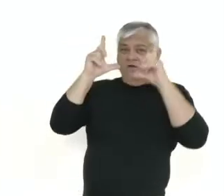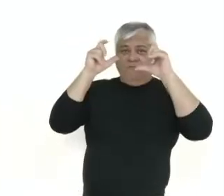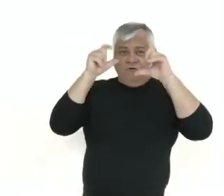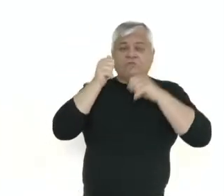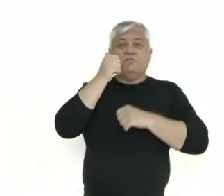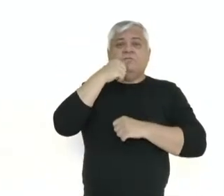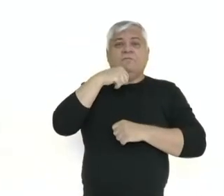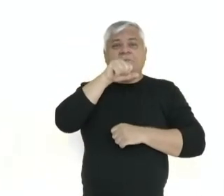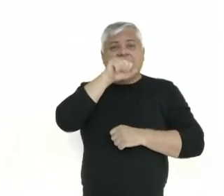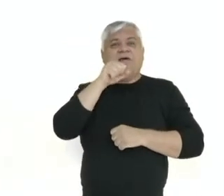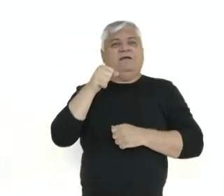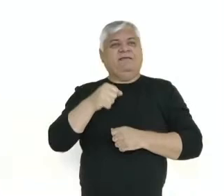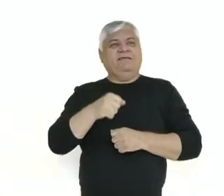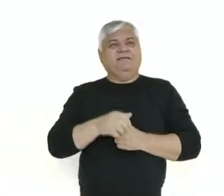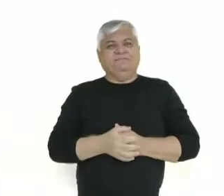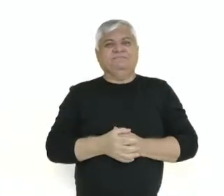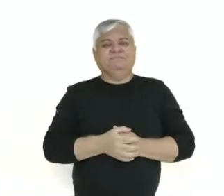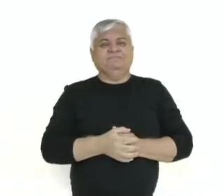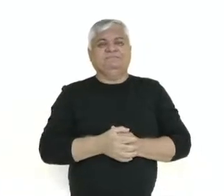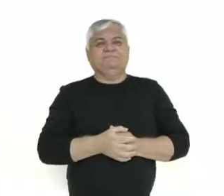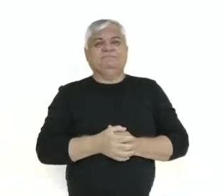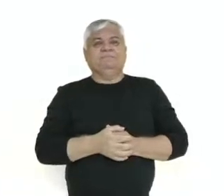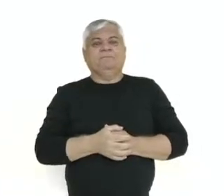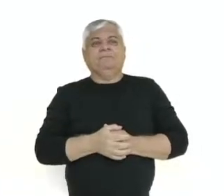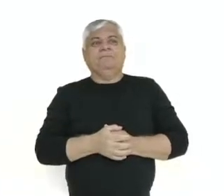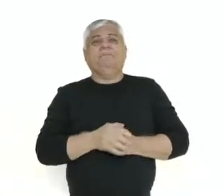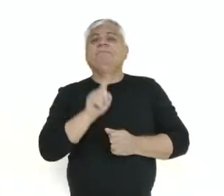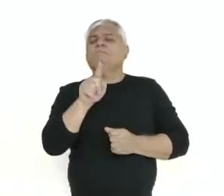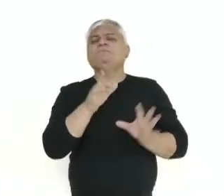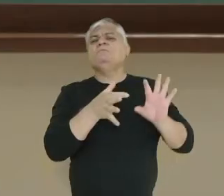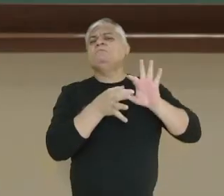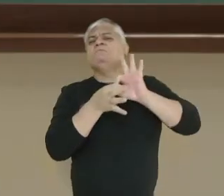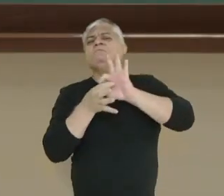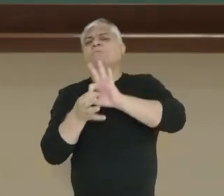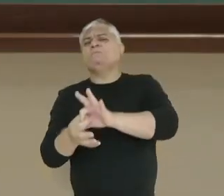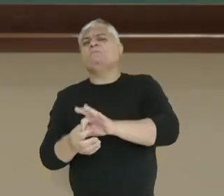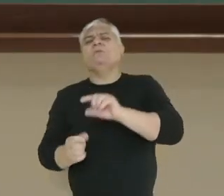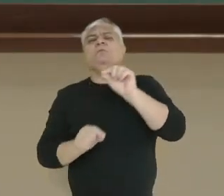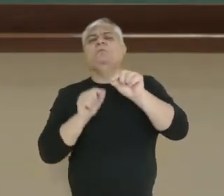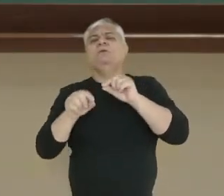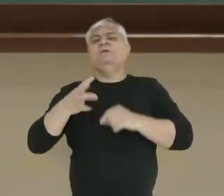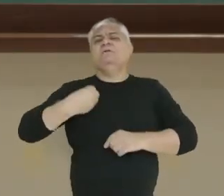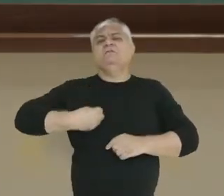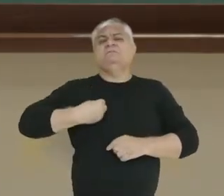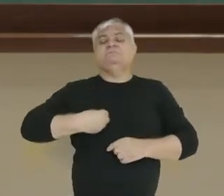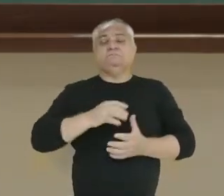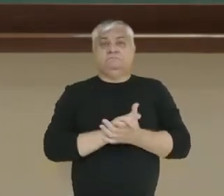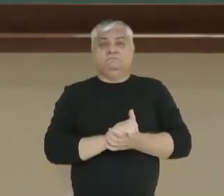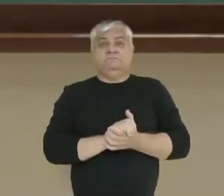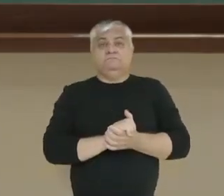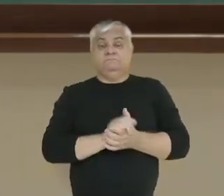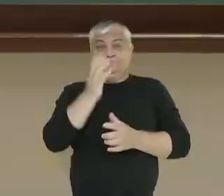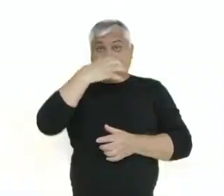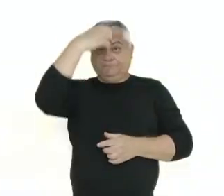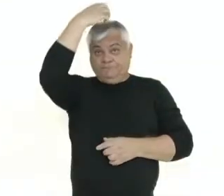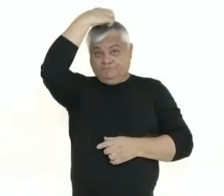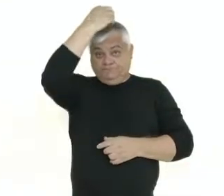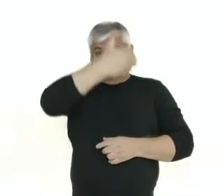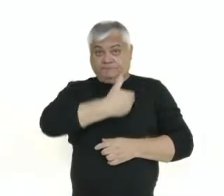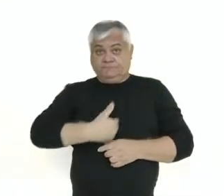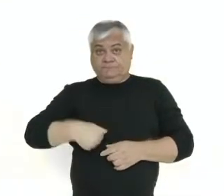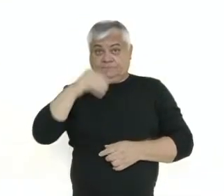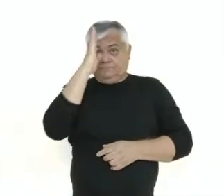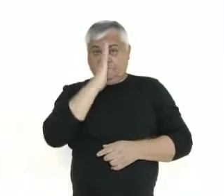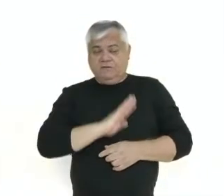seu filho. Bom, e qual era o contexto disso tudo que a gente estava vivendo? O Império Brasileiro, nele